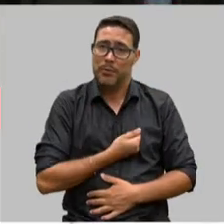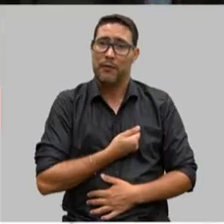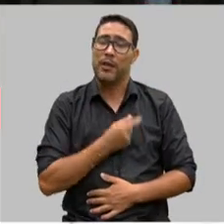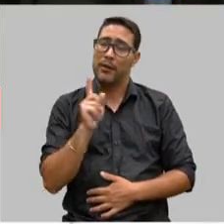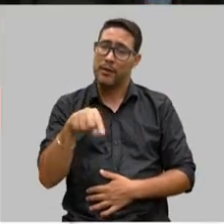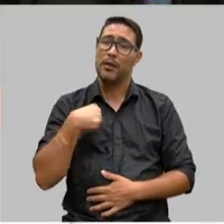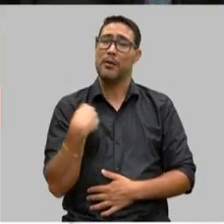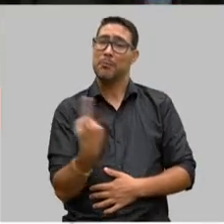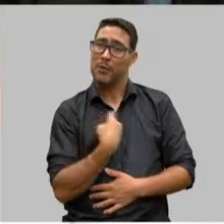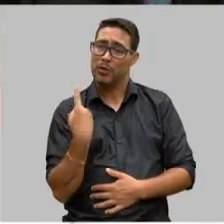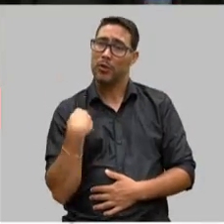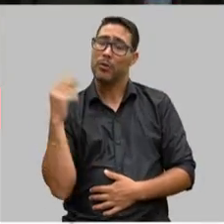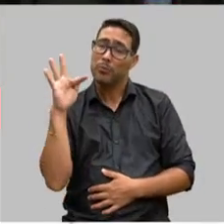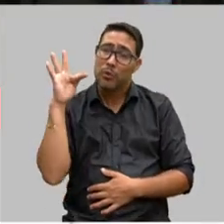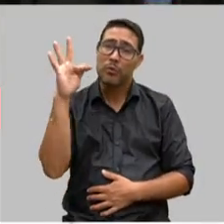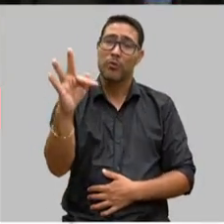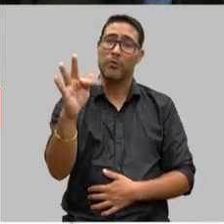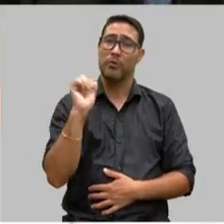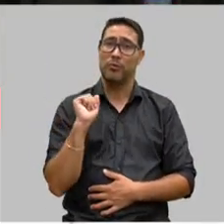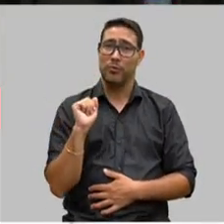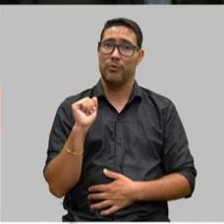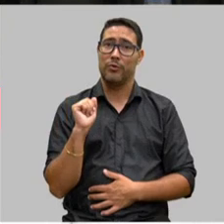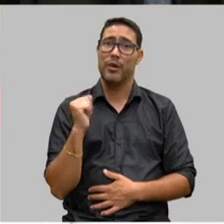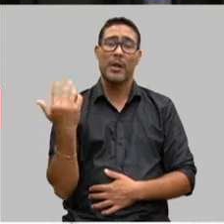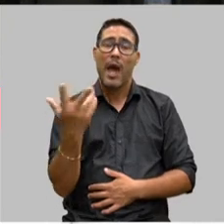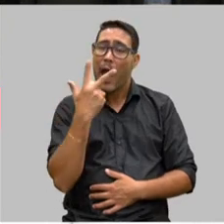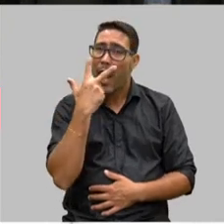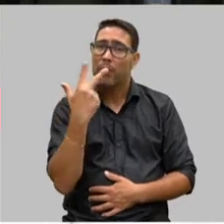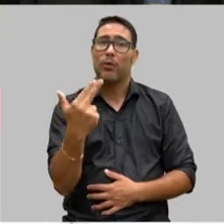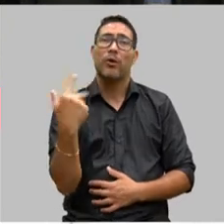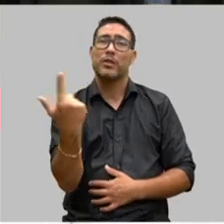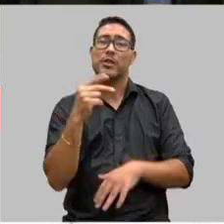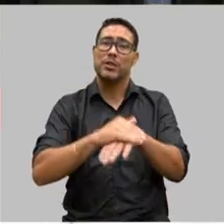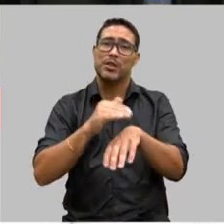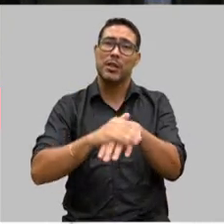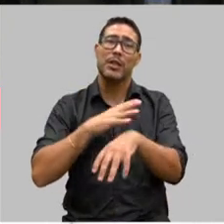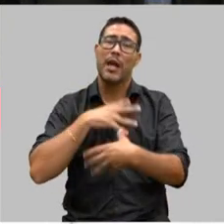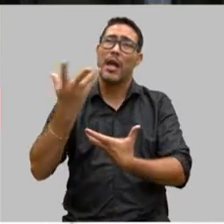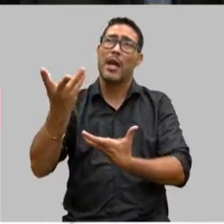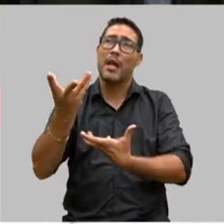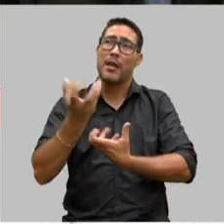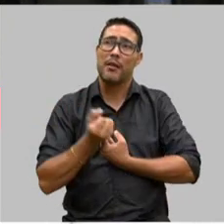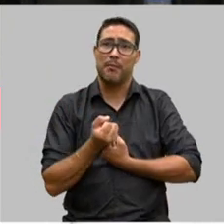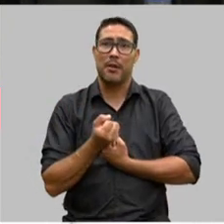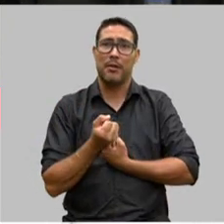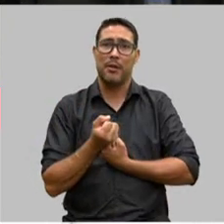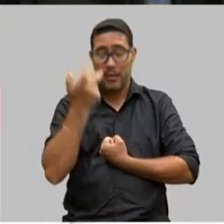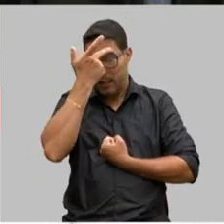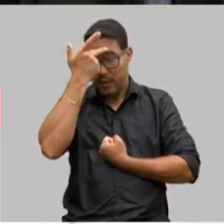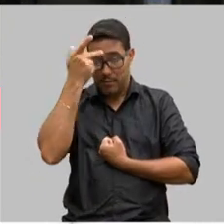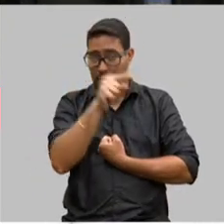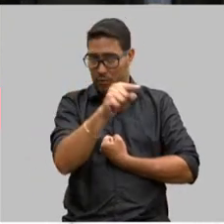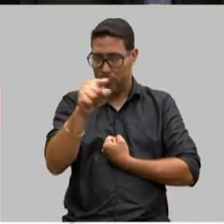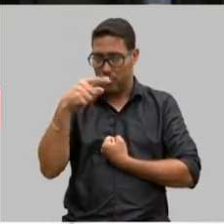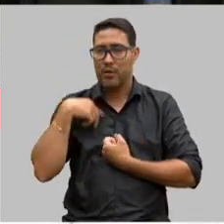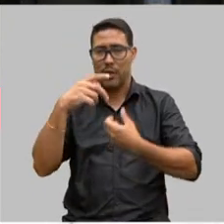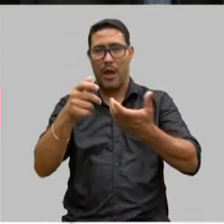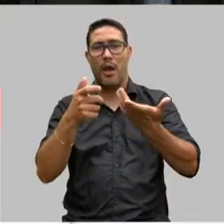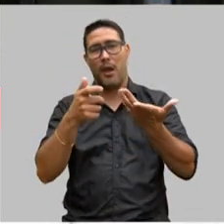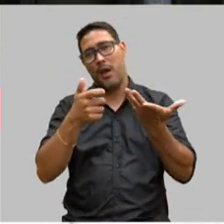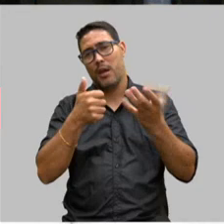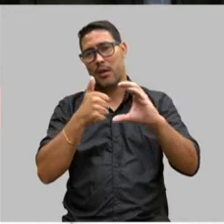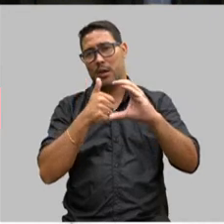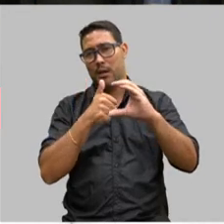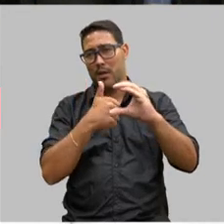nosso futuro. É como se a gente recebesse... E outra coisa, para quem é cristão aqui, né, a gente